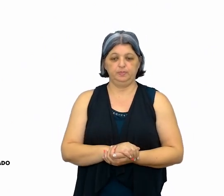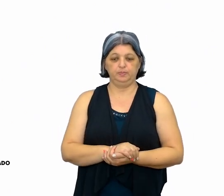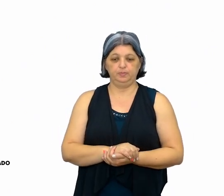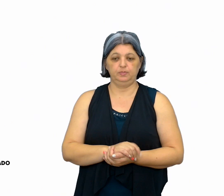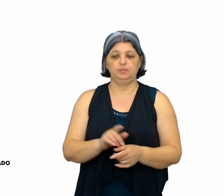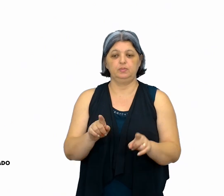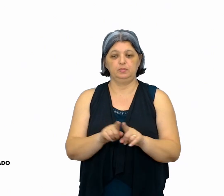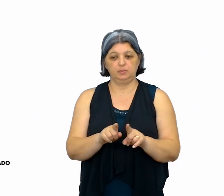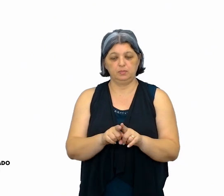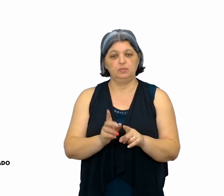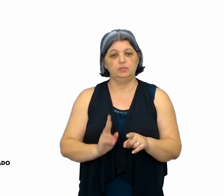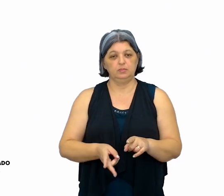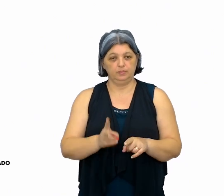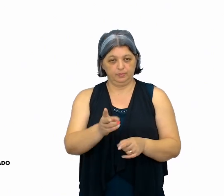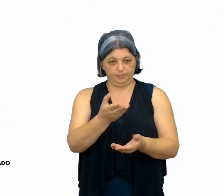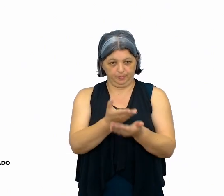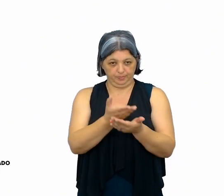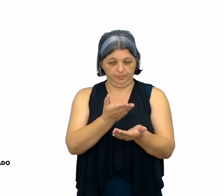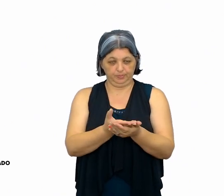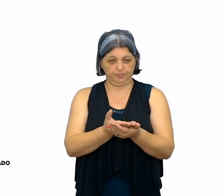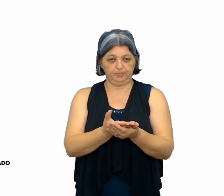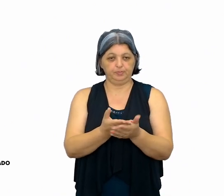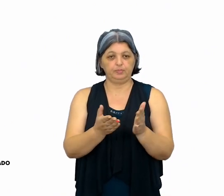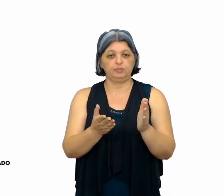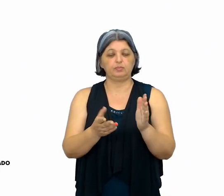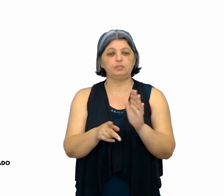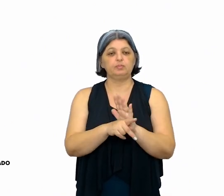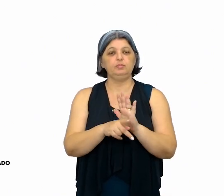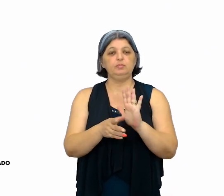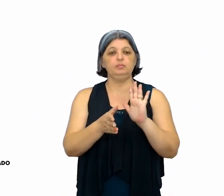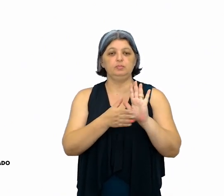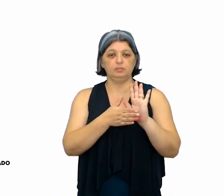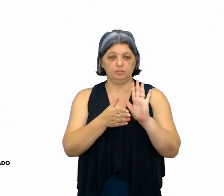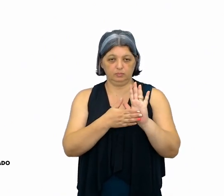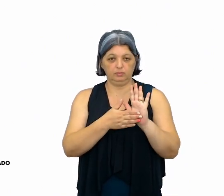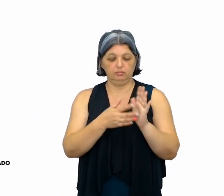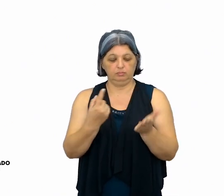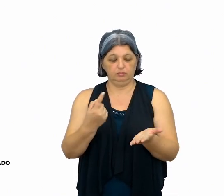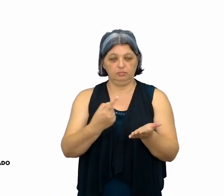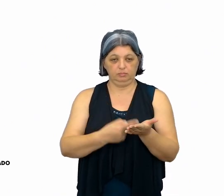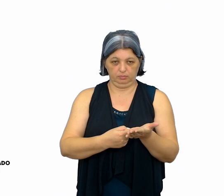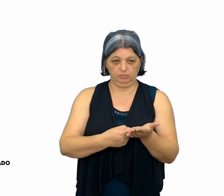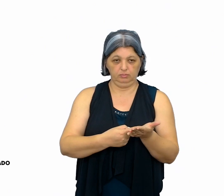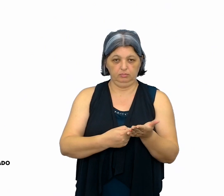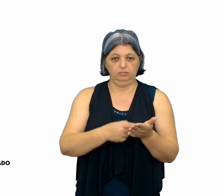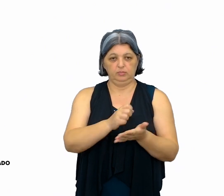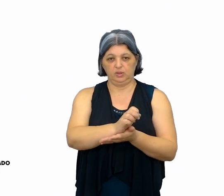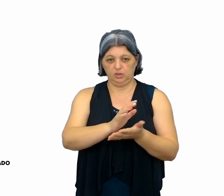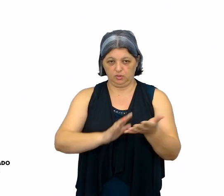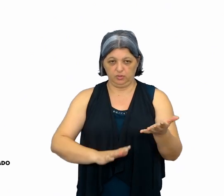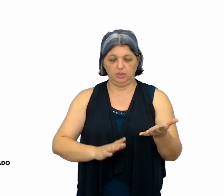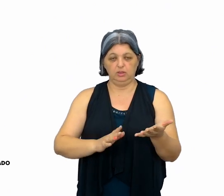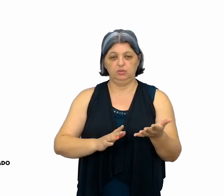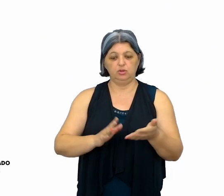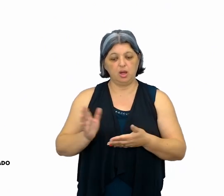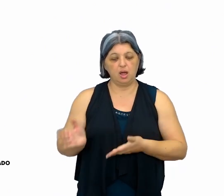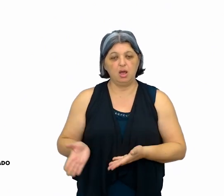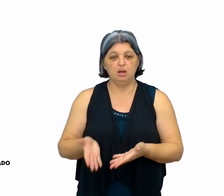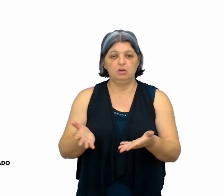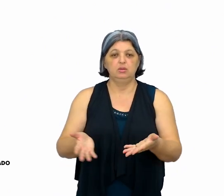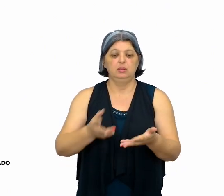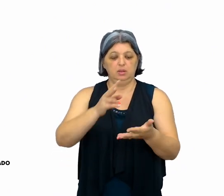longo das aulas, para que esse propósito comunicativo se cumpra, as atividades favorecem a leitura e